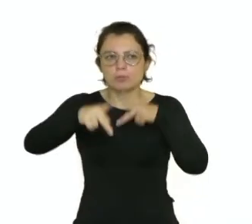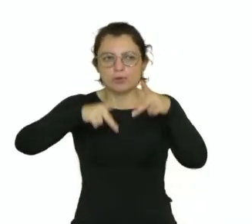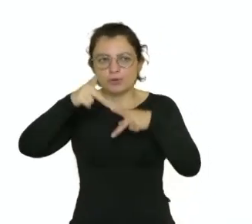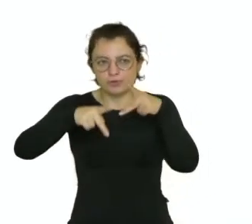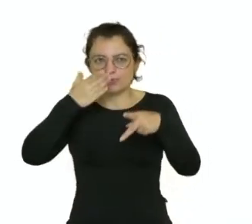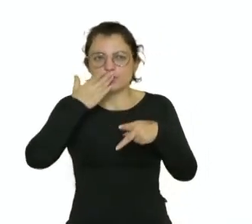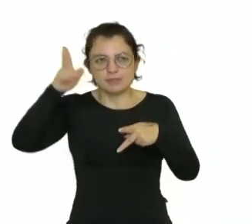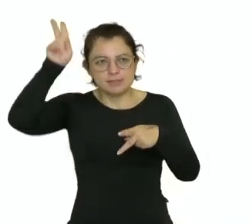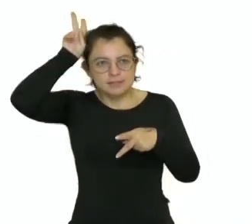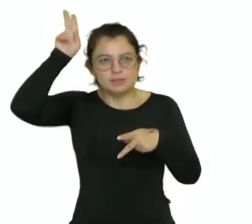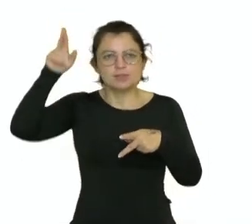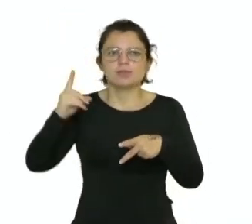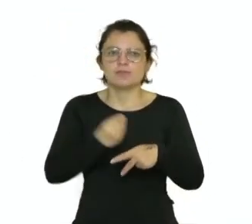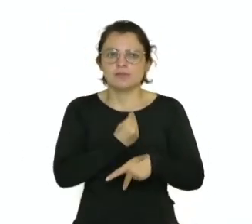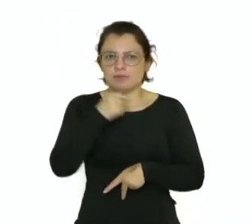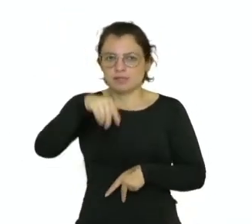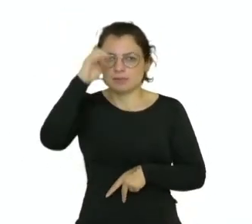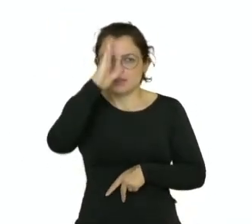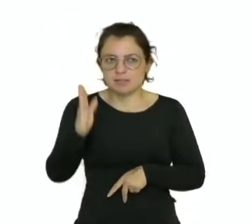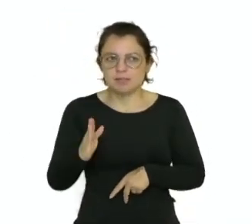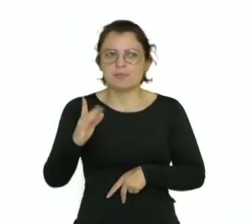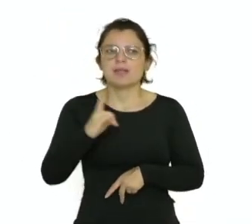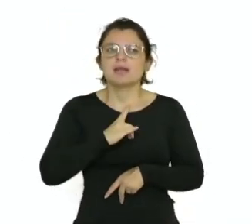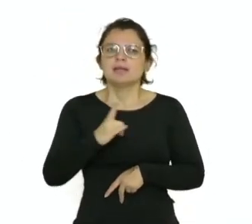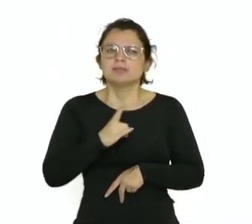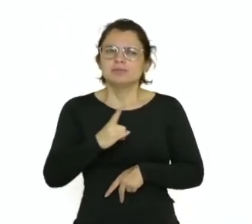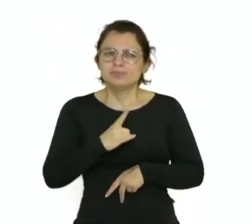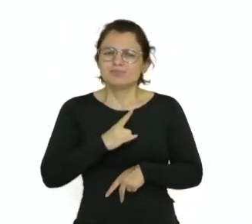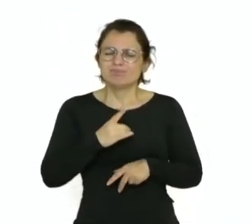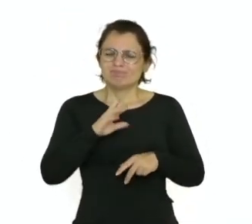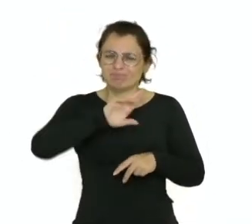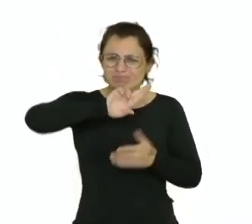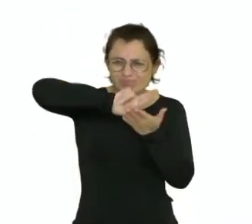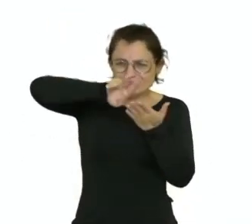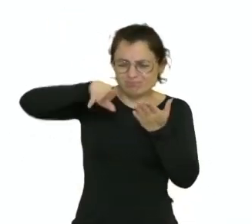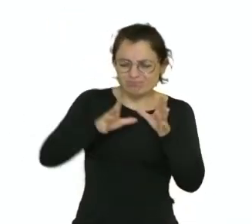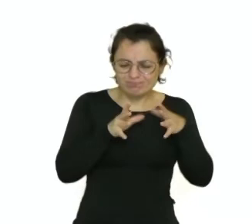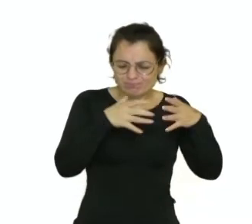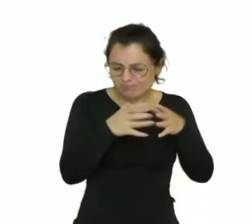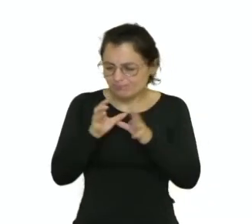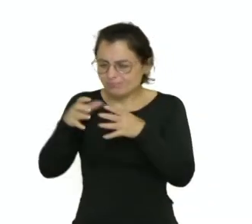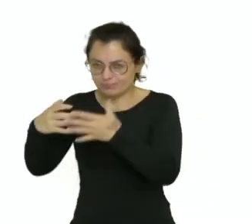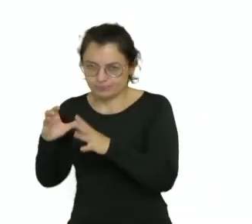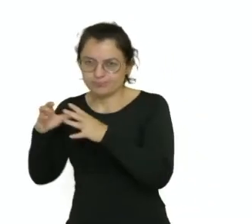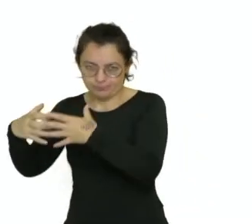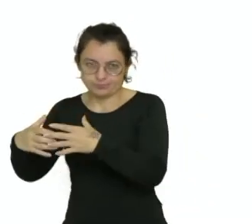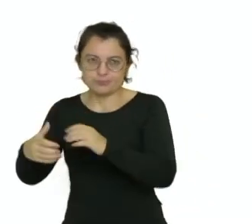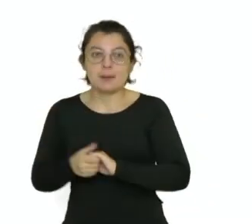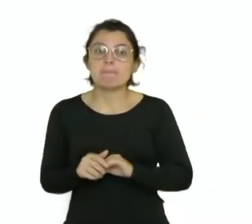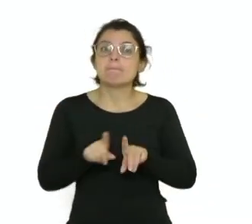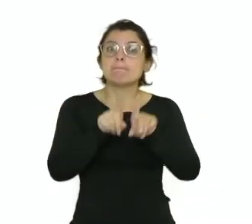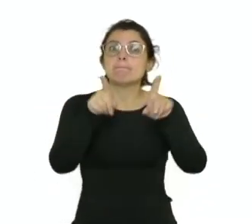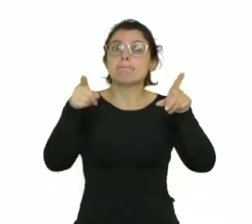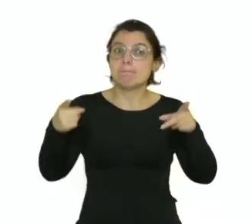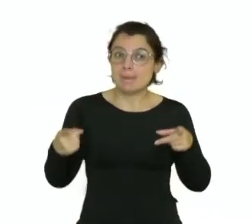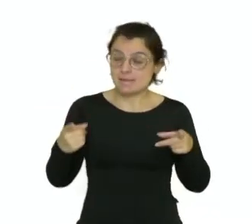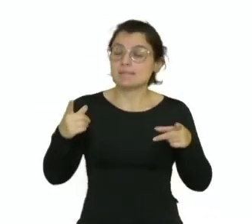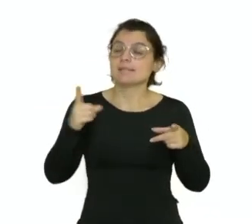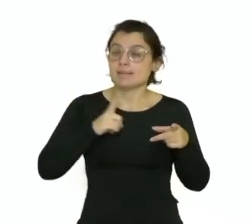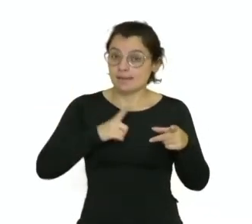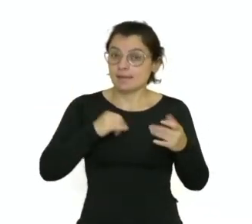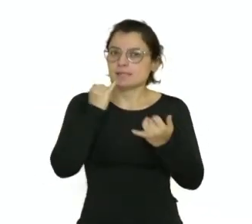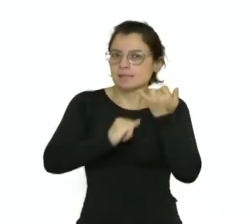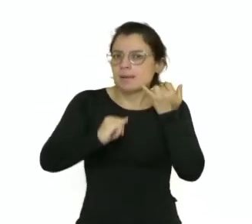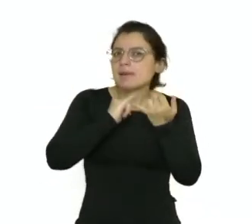no Brasil fazem parte de vários grupos e possuem diferenças entre si, mas possuem também